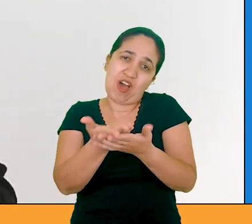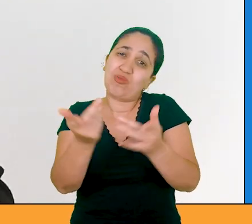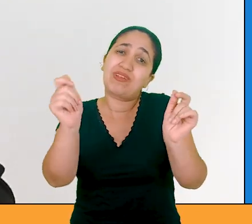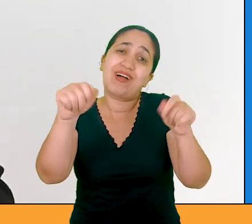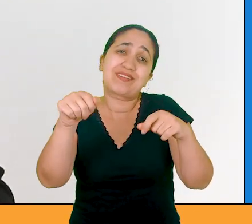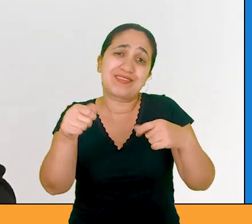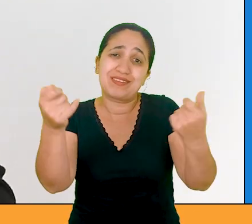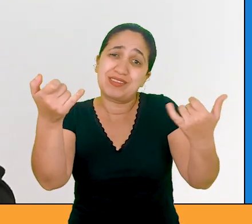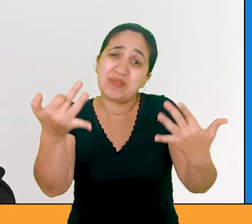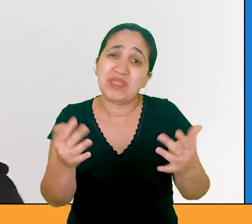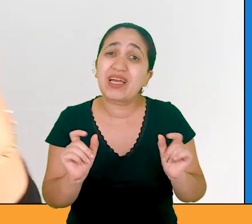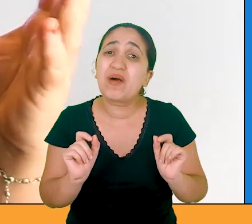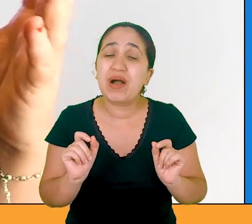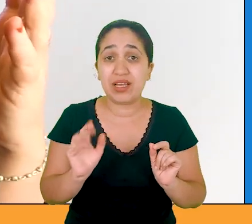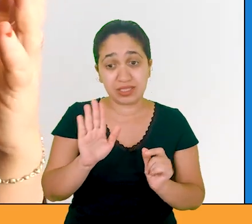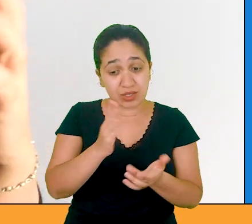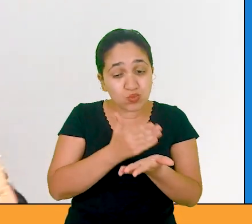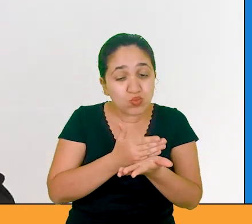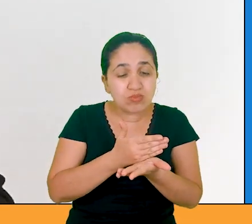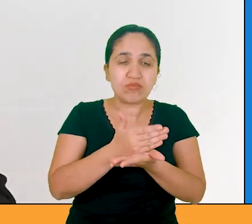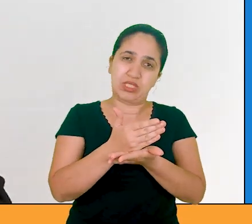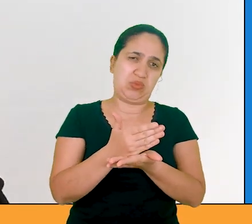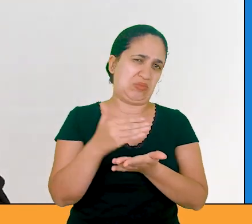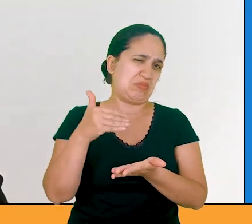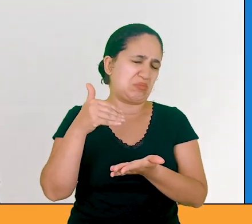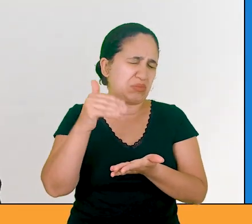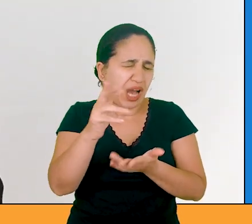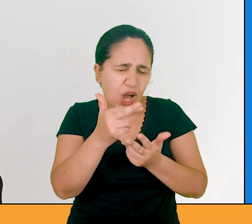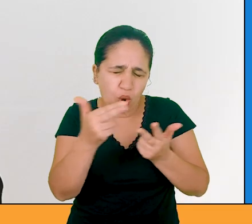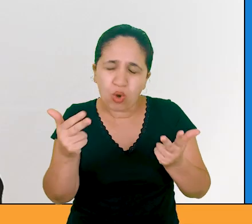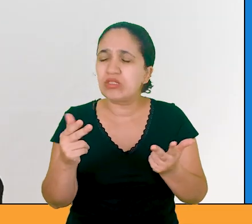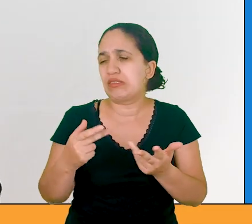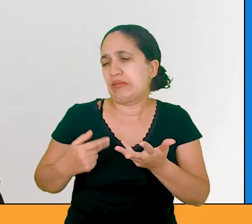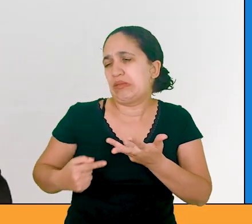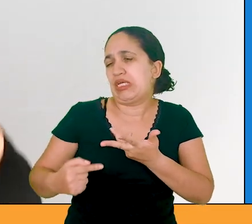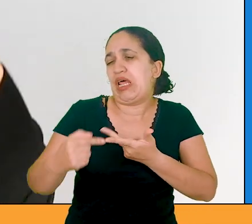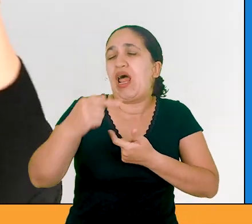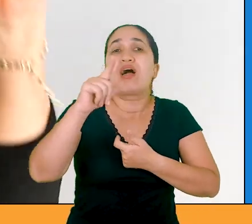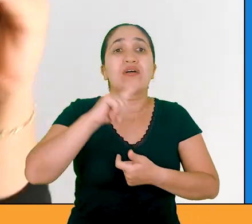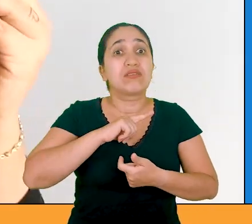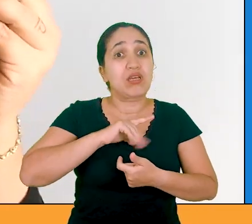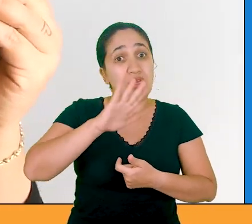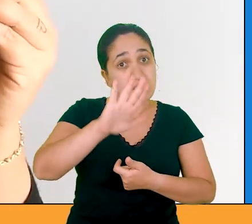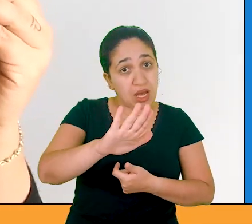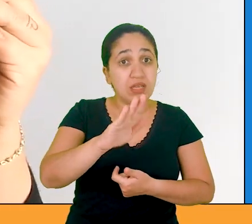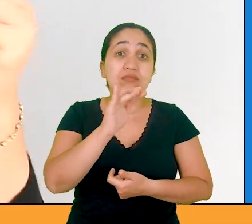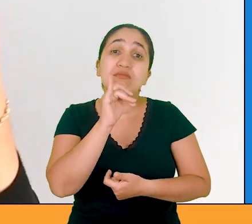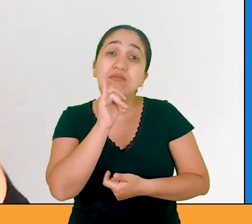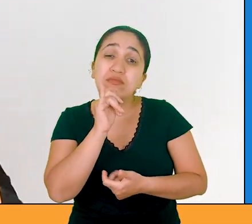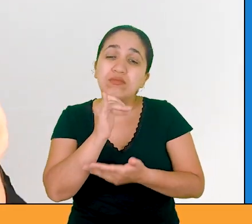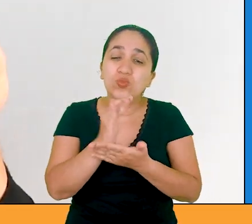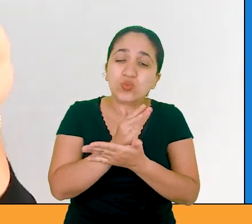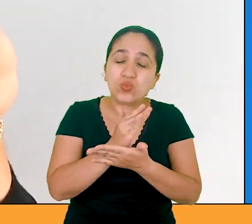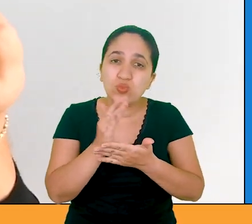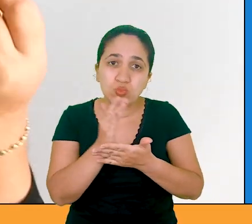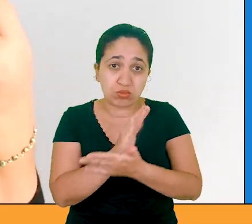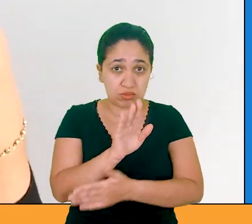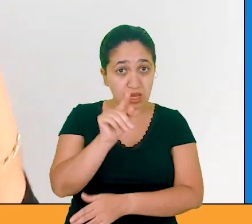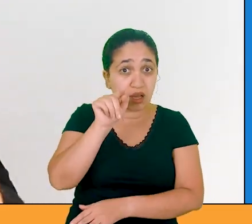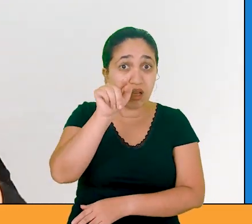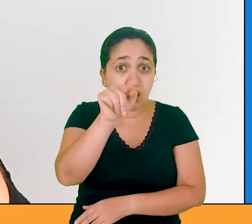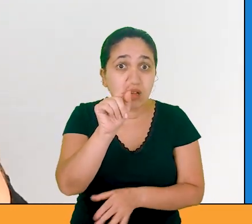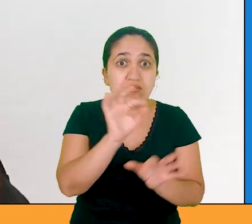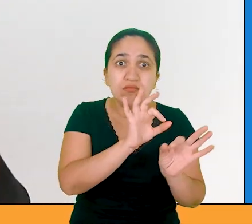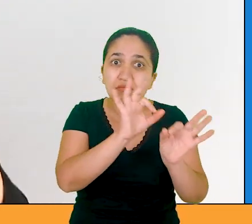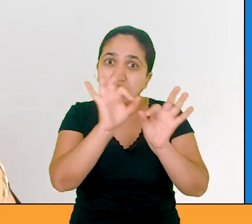aula como um começo. Tem muito mais para além do que eu vou falar. Eu vou trazer alguns exemplos, mas você